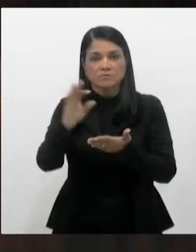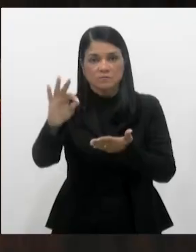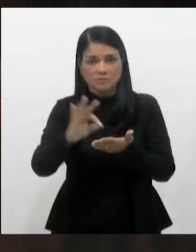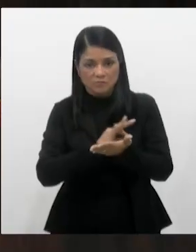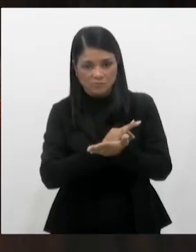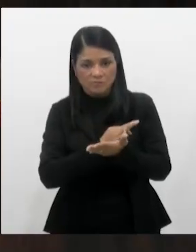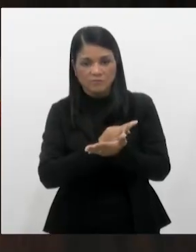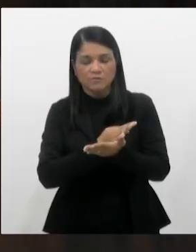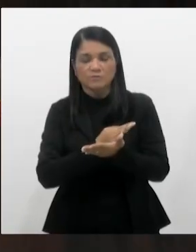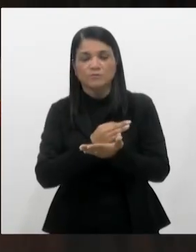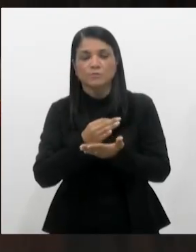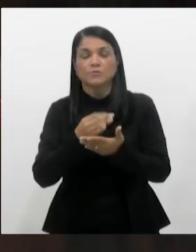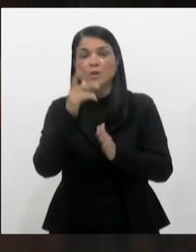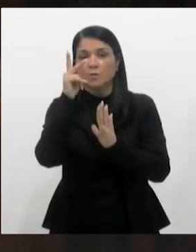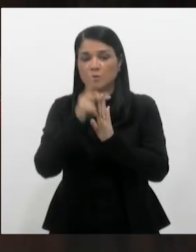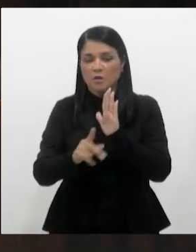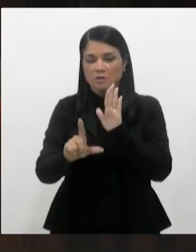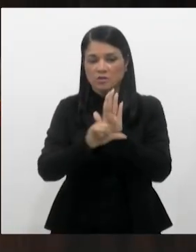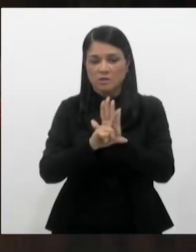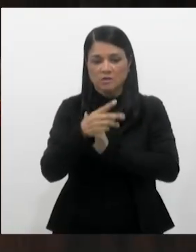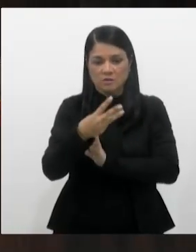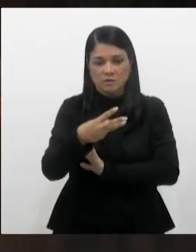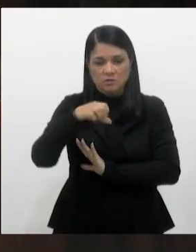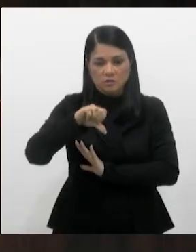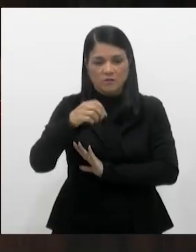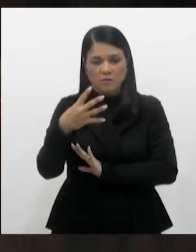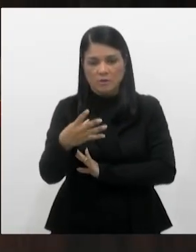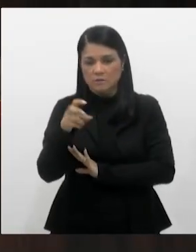vai autógrafo. Projeto de lei número